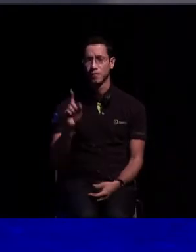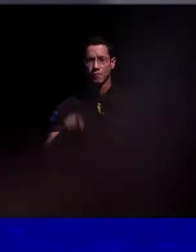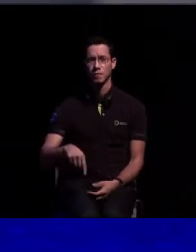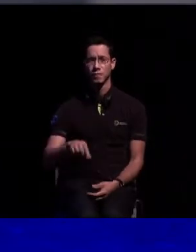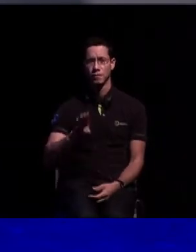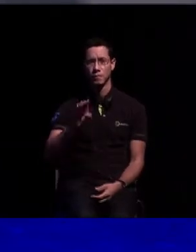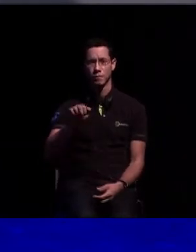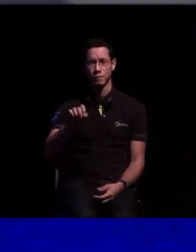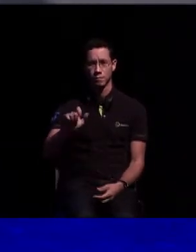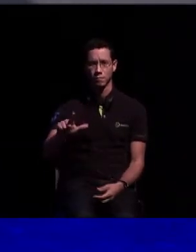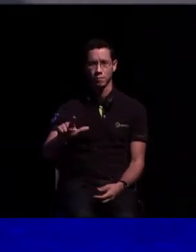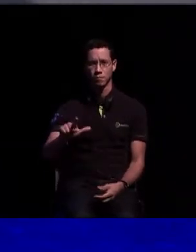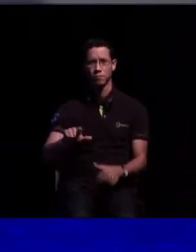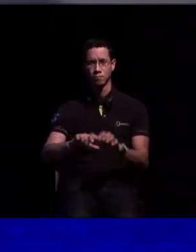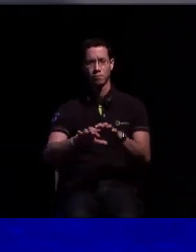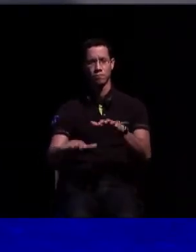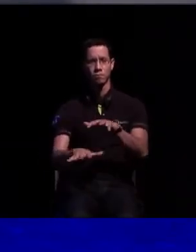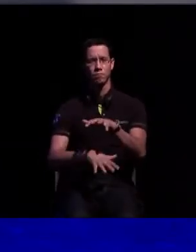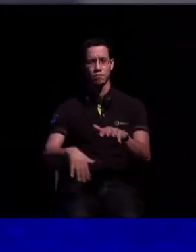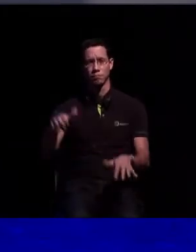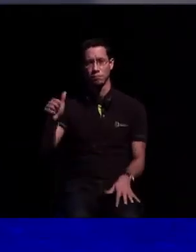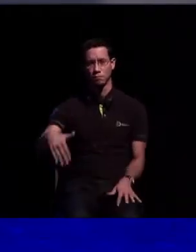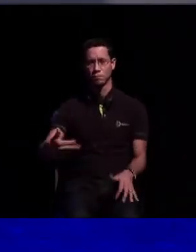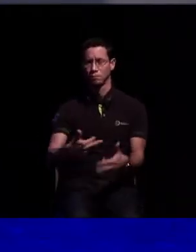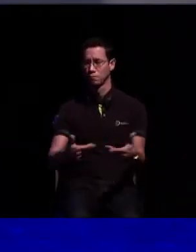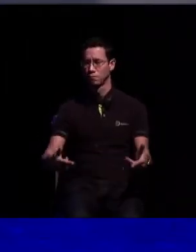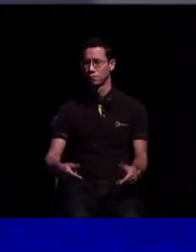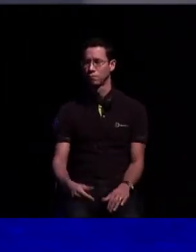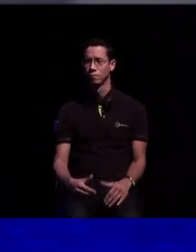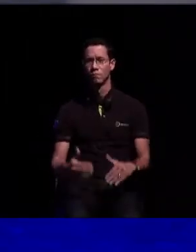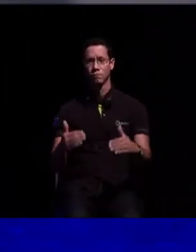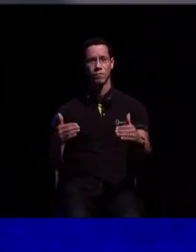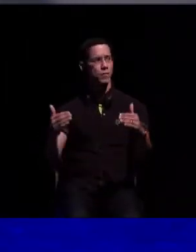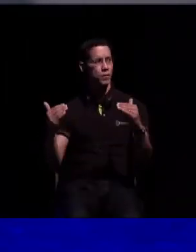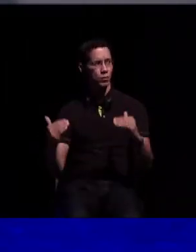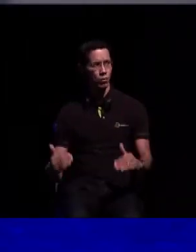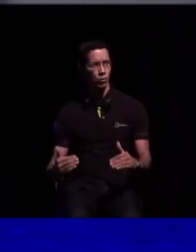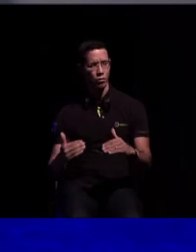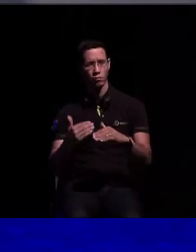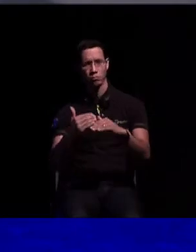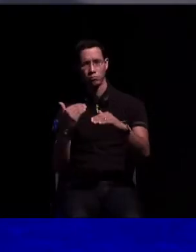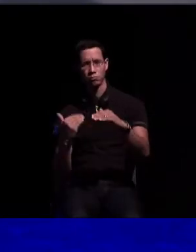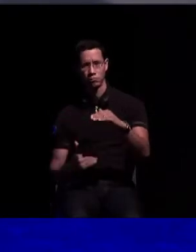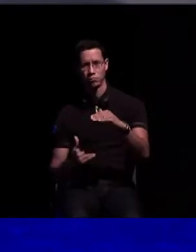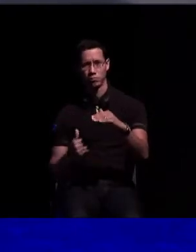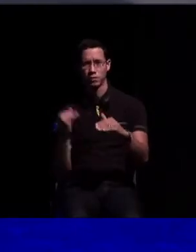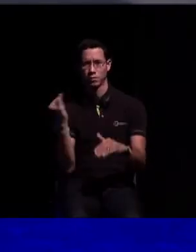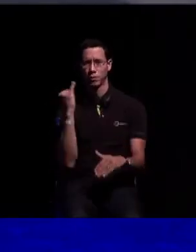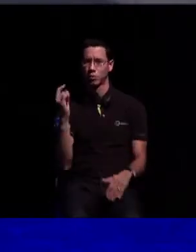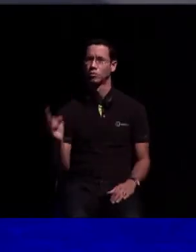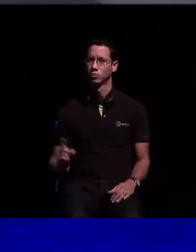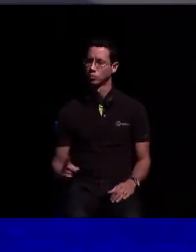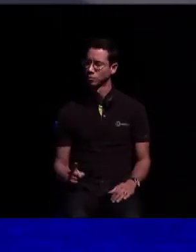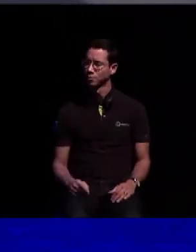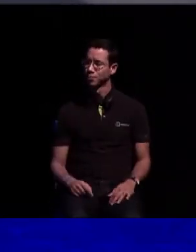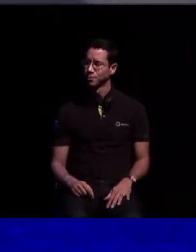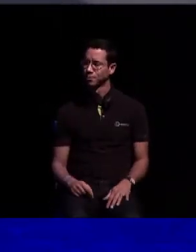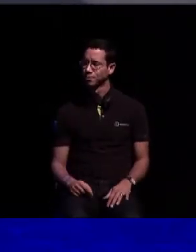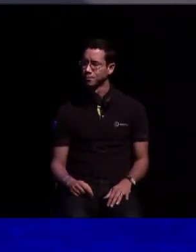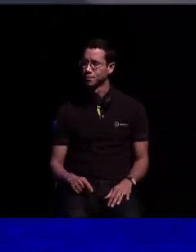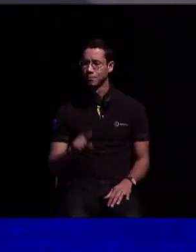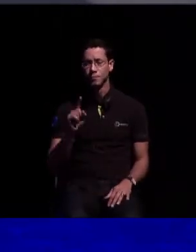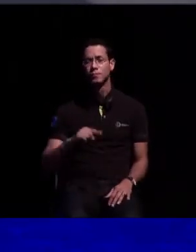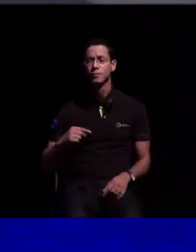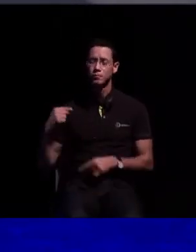banal, isso é o que é, isso era, é o que é inferior, né? O que tem menos importância. Né? Isso, obviamente, tem uma